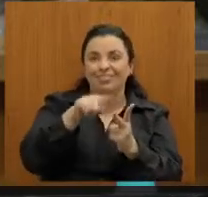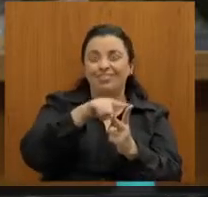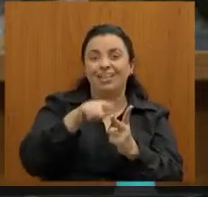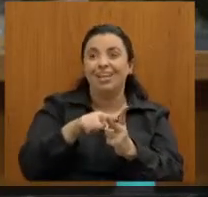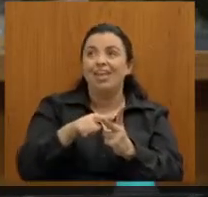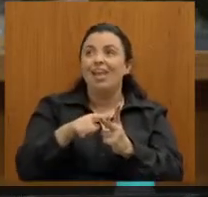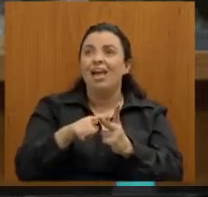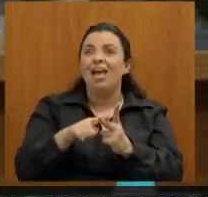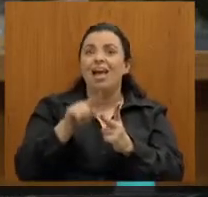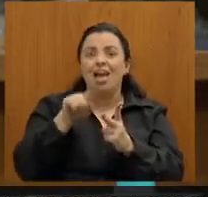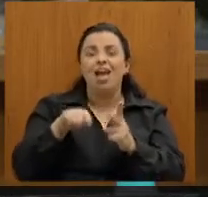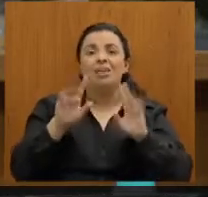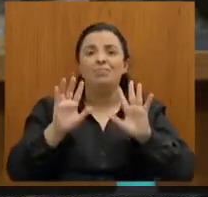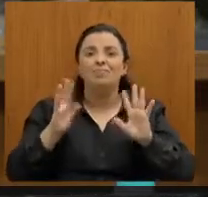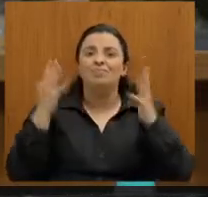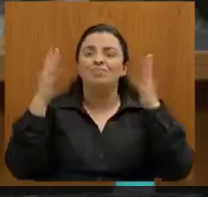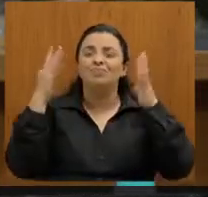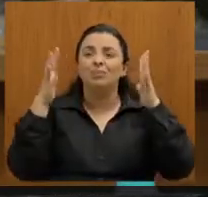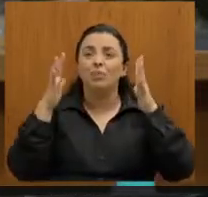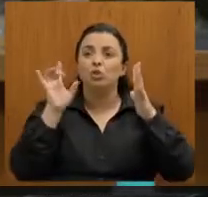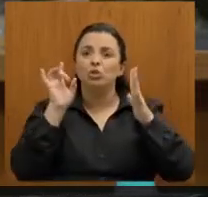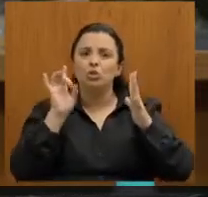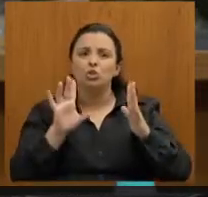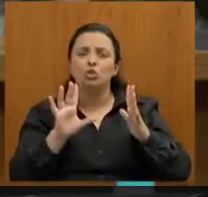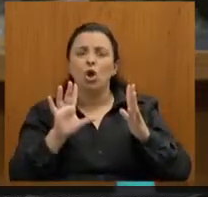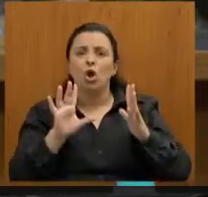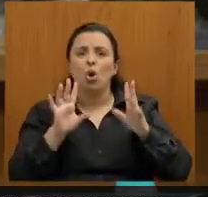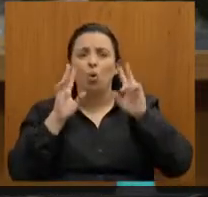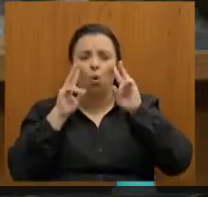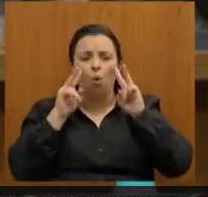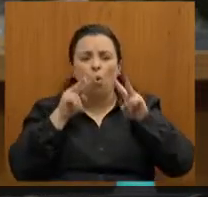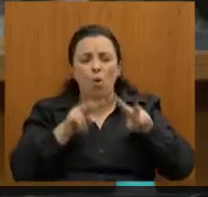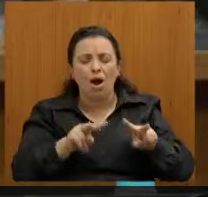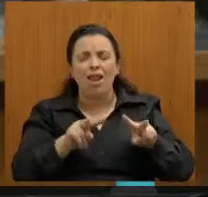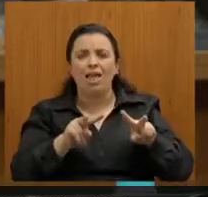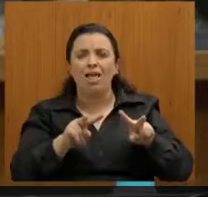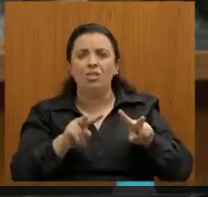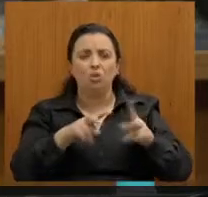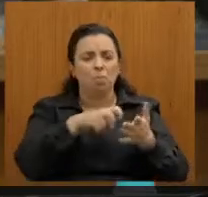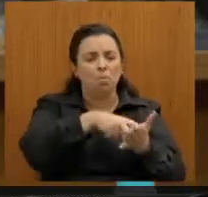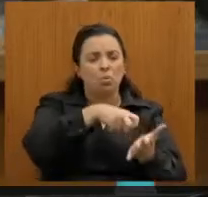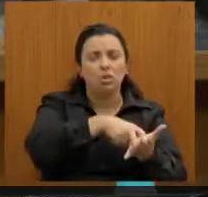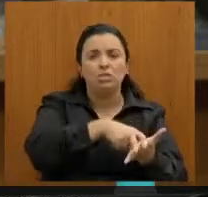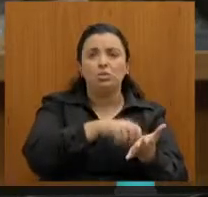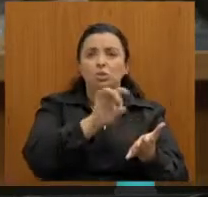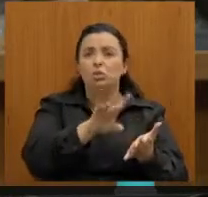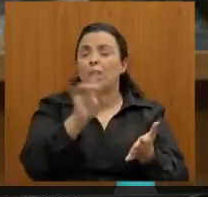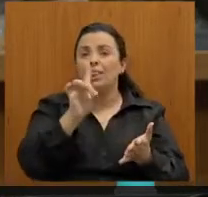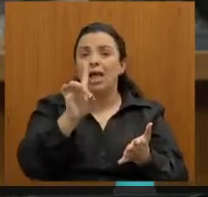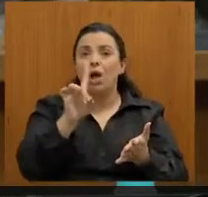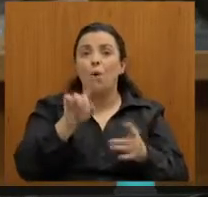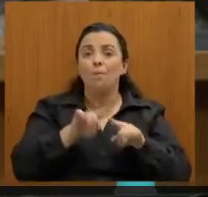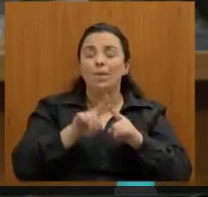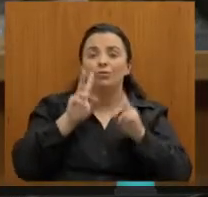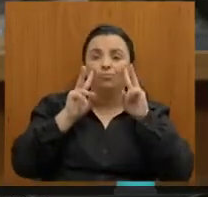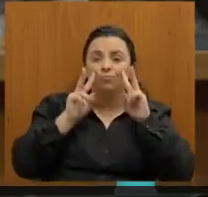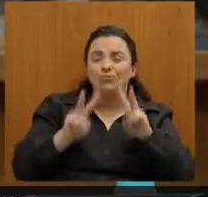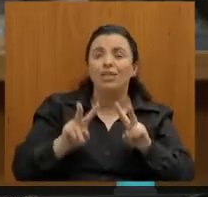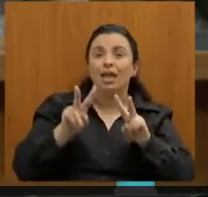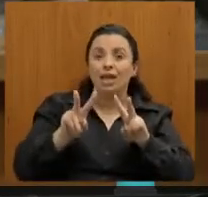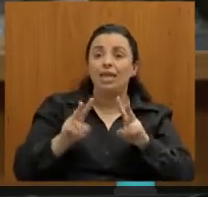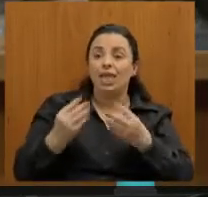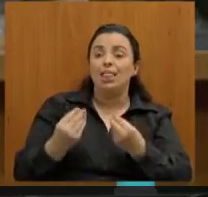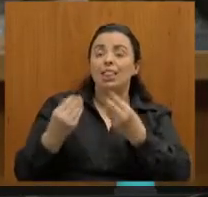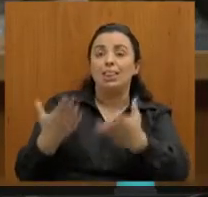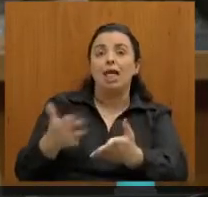olhar não apenas punitivo mas o olhar de recuperação é um olhar que seja capaz